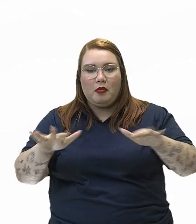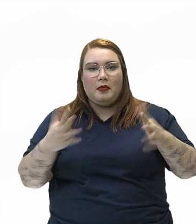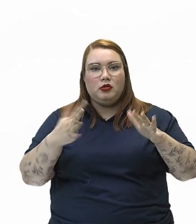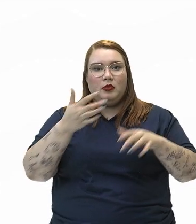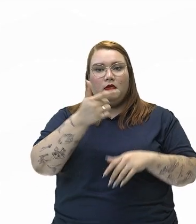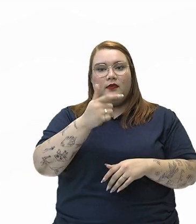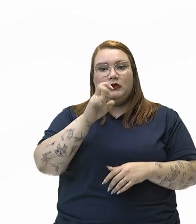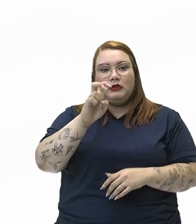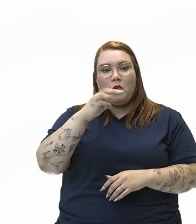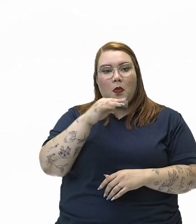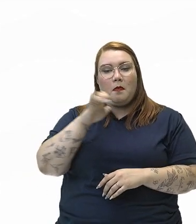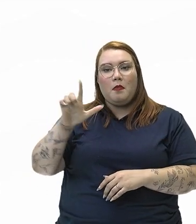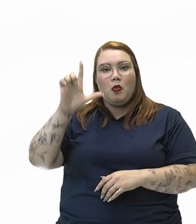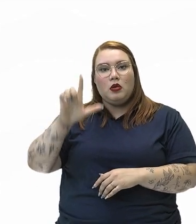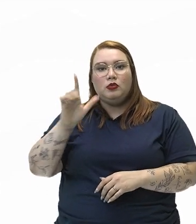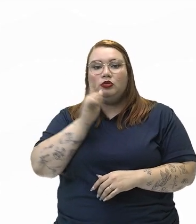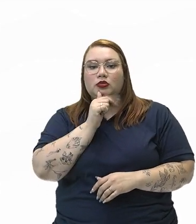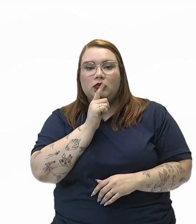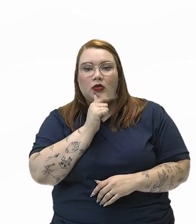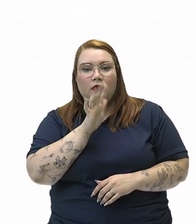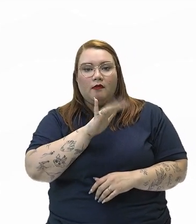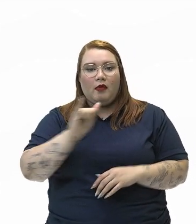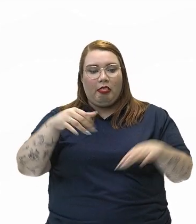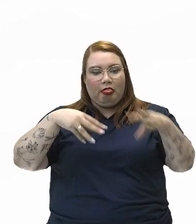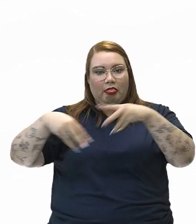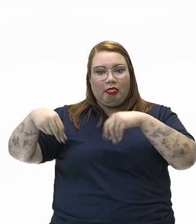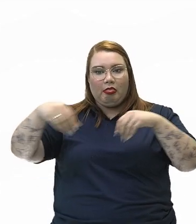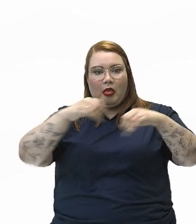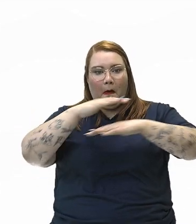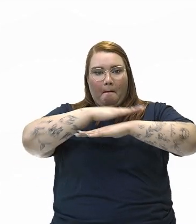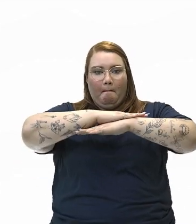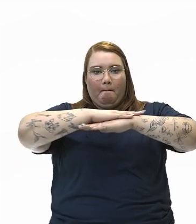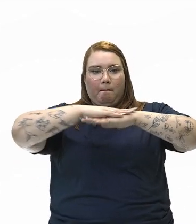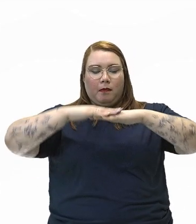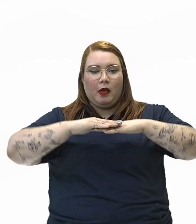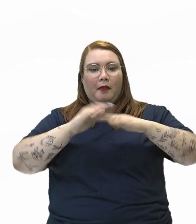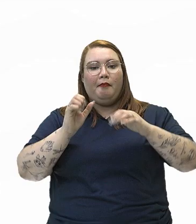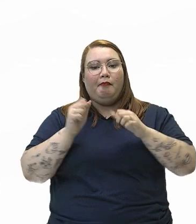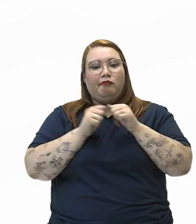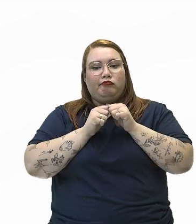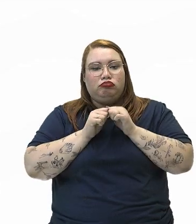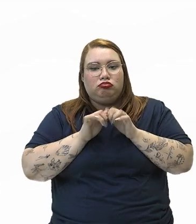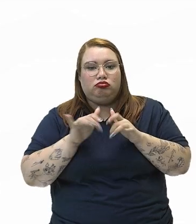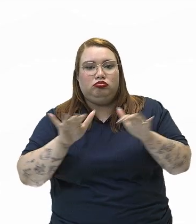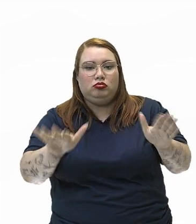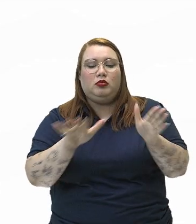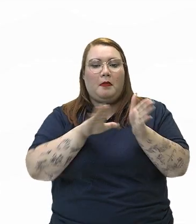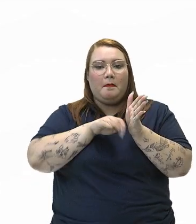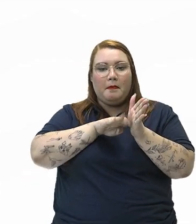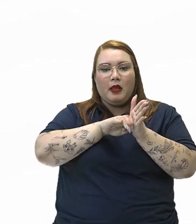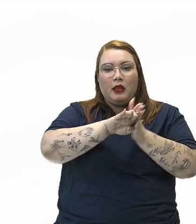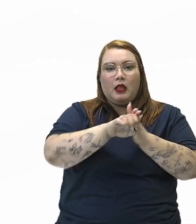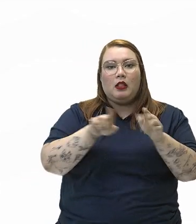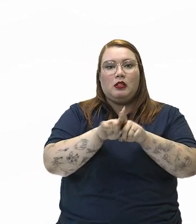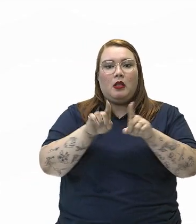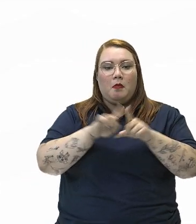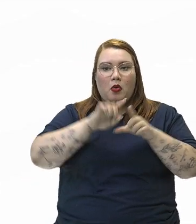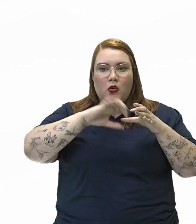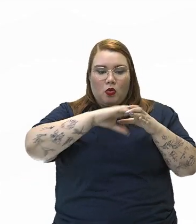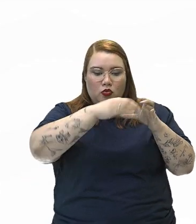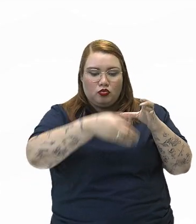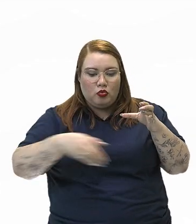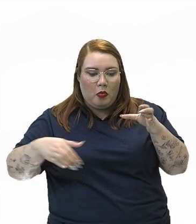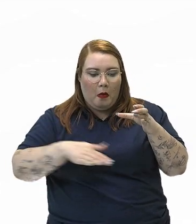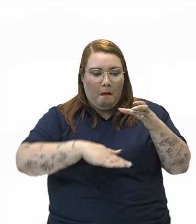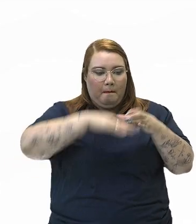de água, ele vai hipermeabilizar o solo, contribuir para a proliferação de bactérias e entope as